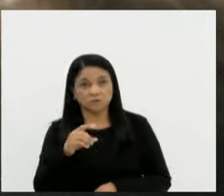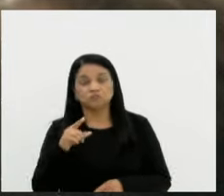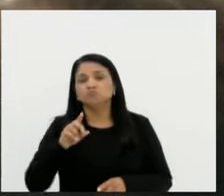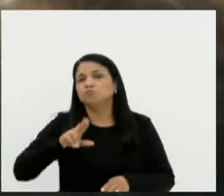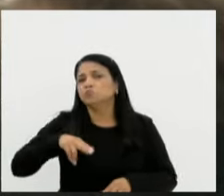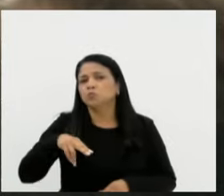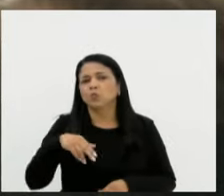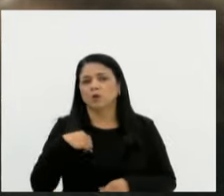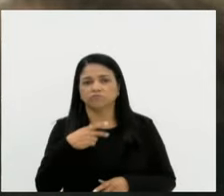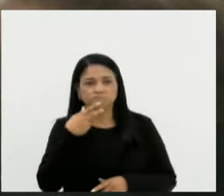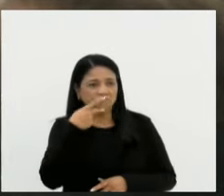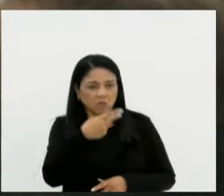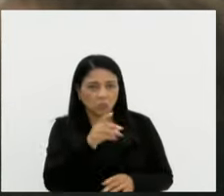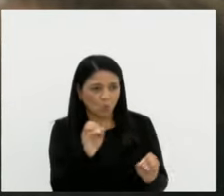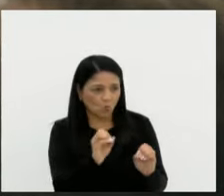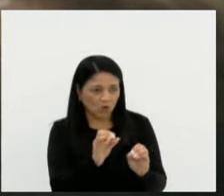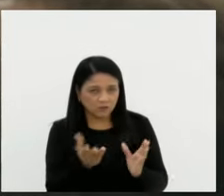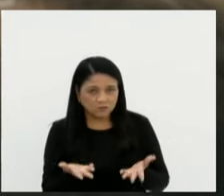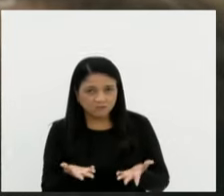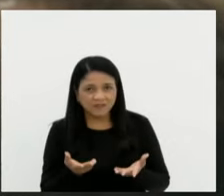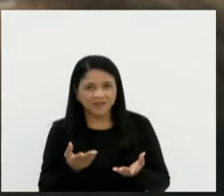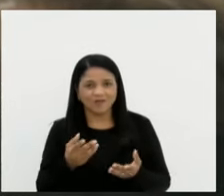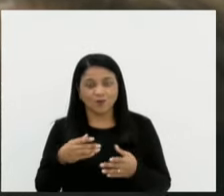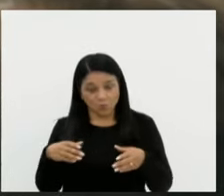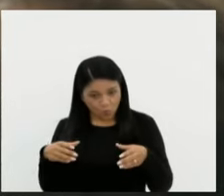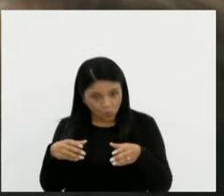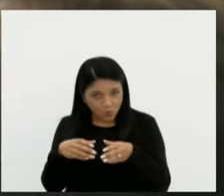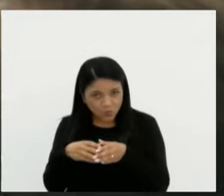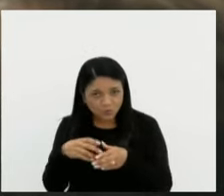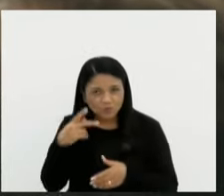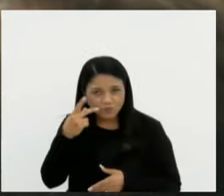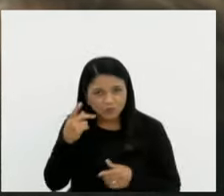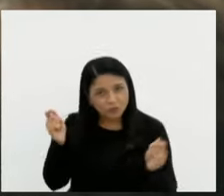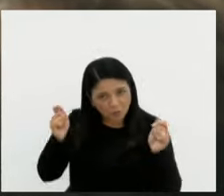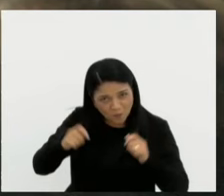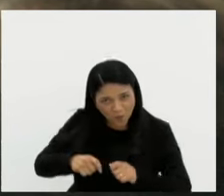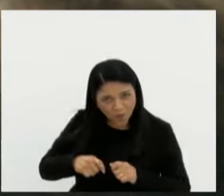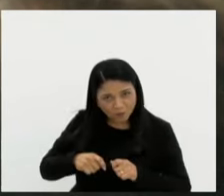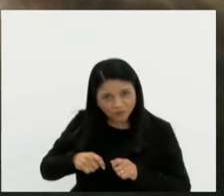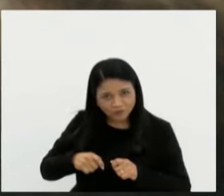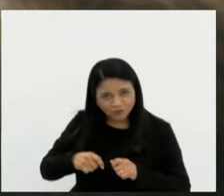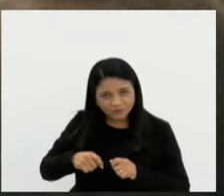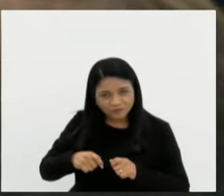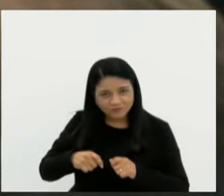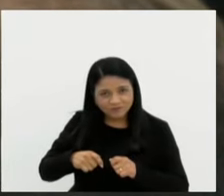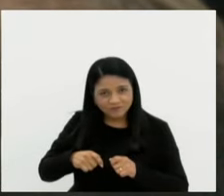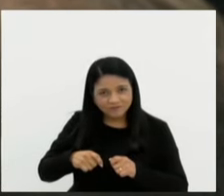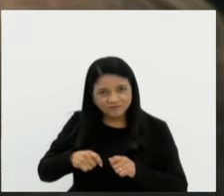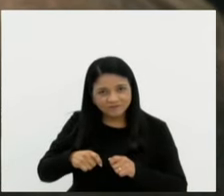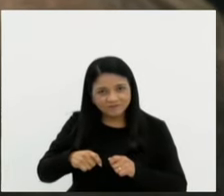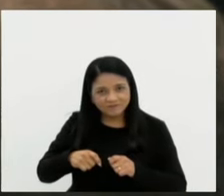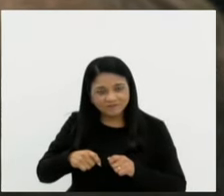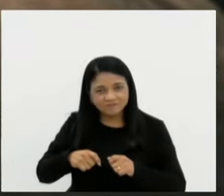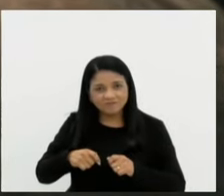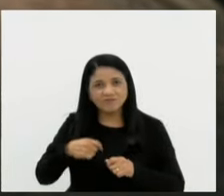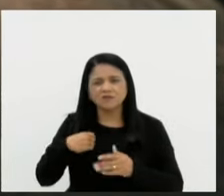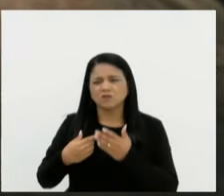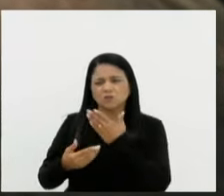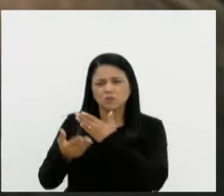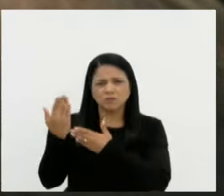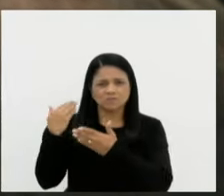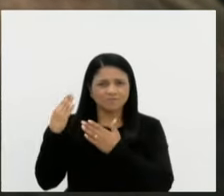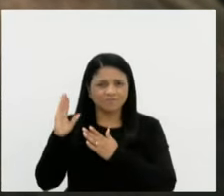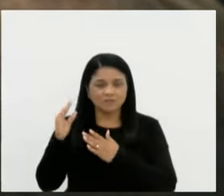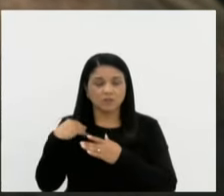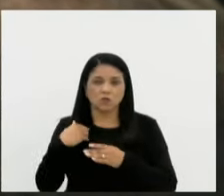Agora, com a classe política pode fazer isso. Até pouco tempo atrás, eu não votei no